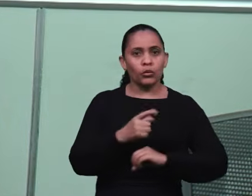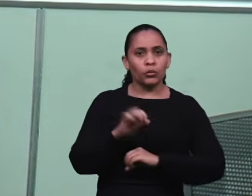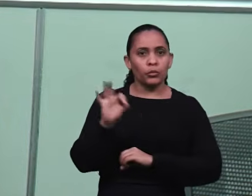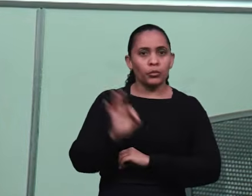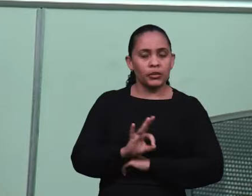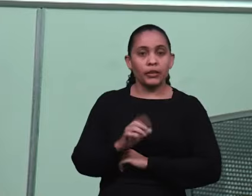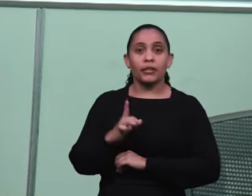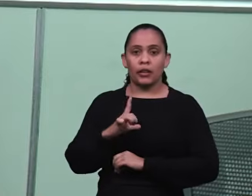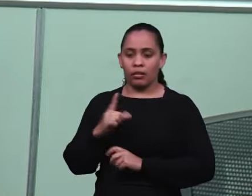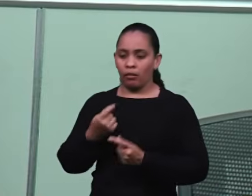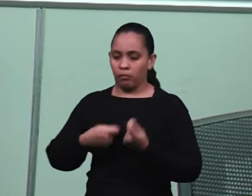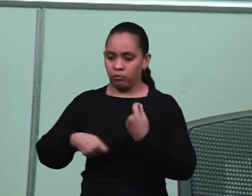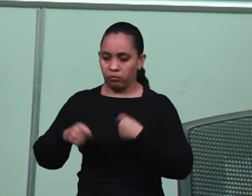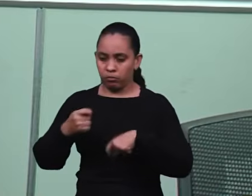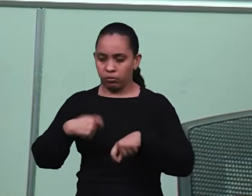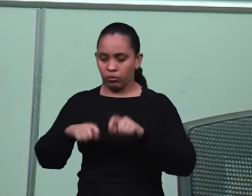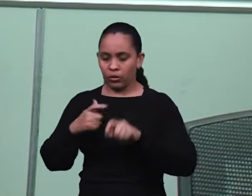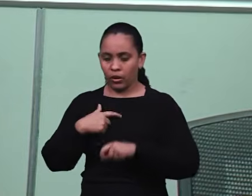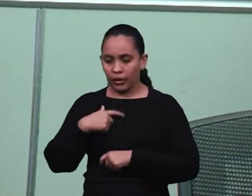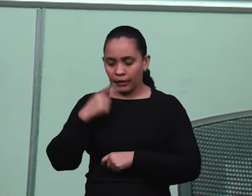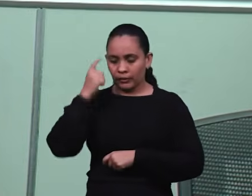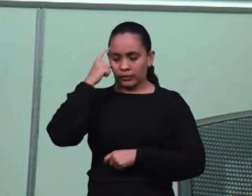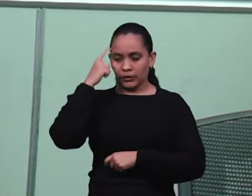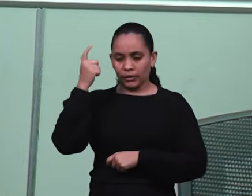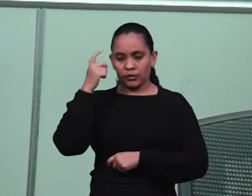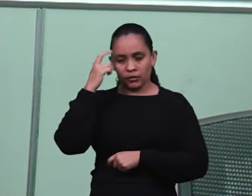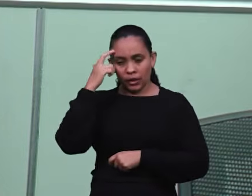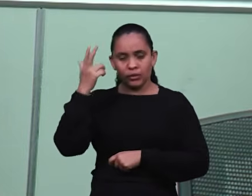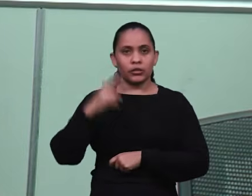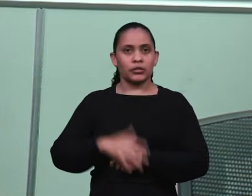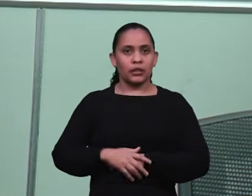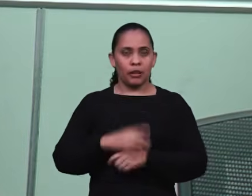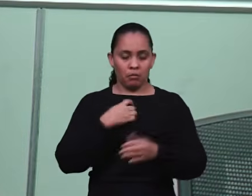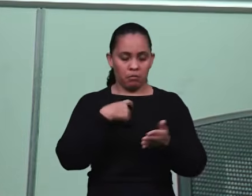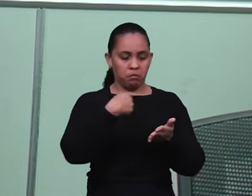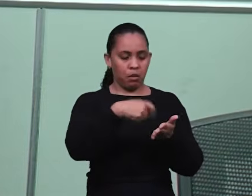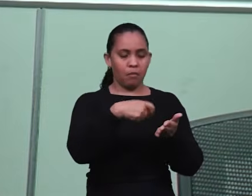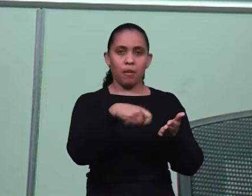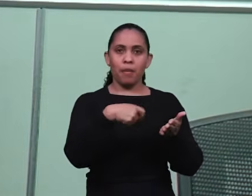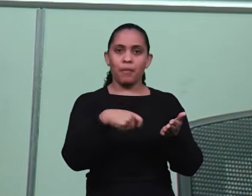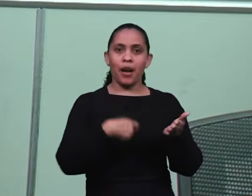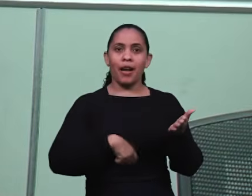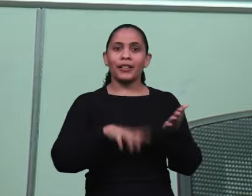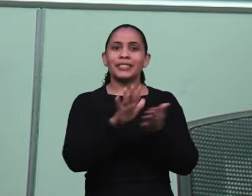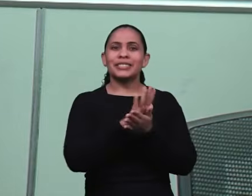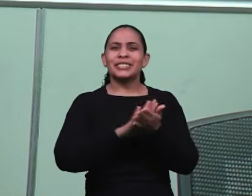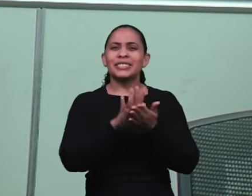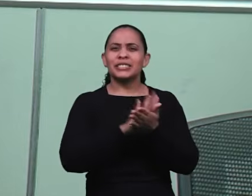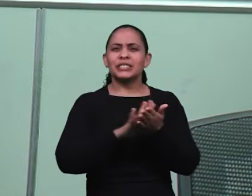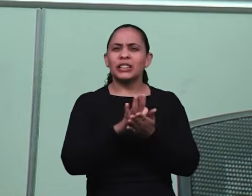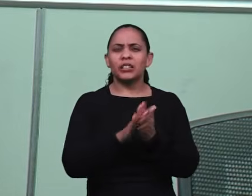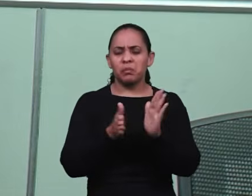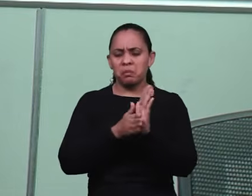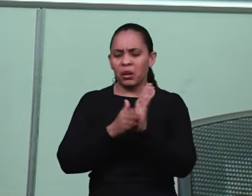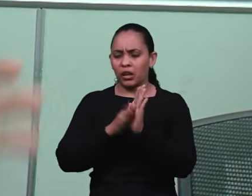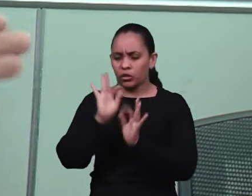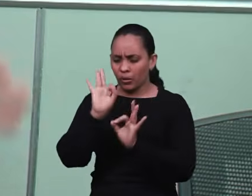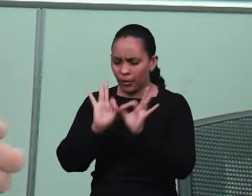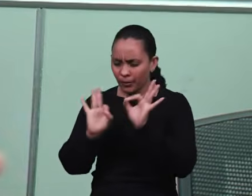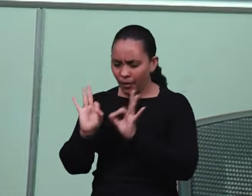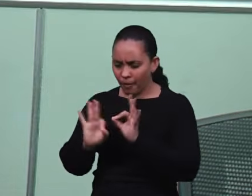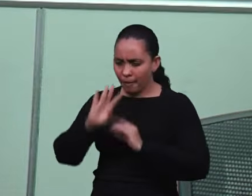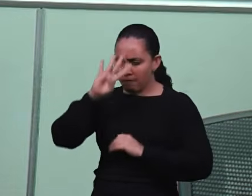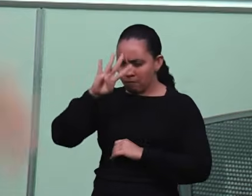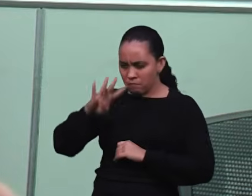população controla as finanças apenas de cabeça. Ou seja, sem ao menos registrar numa planilha, num papelzinho. É importante você